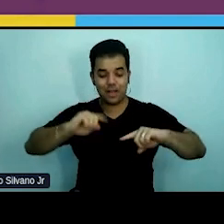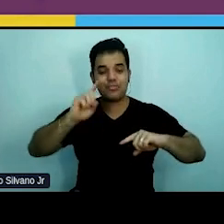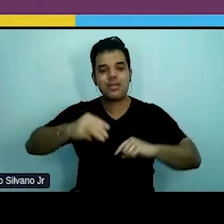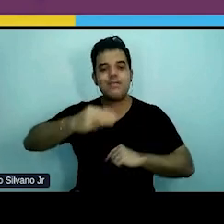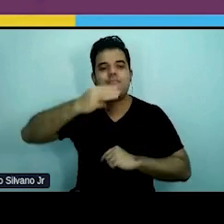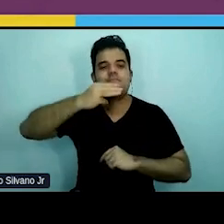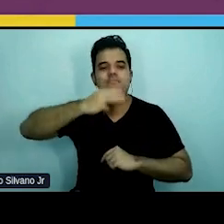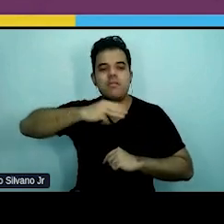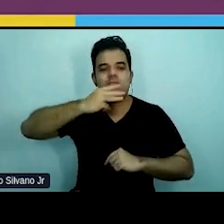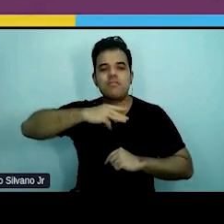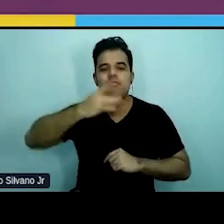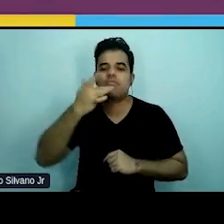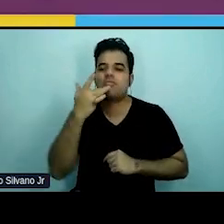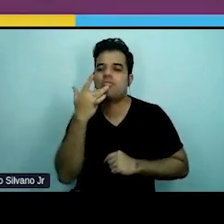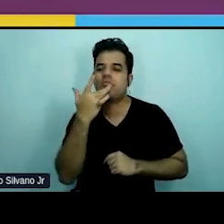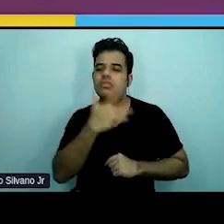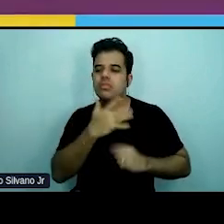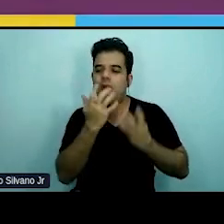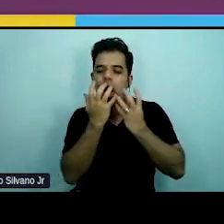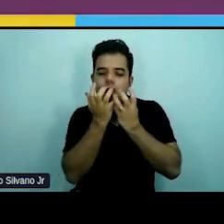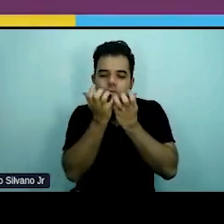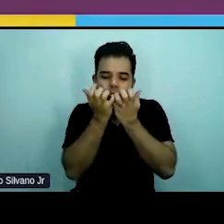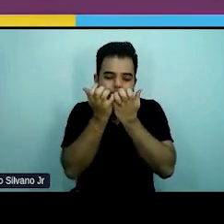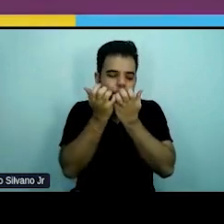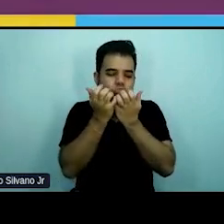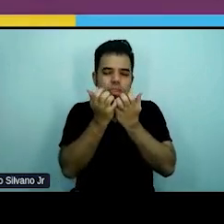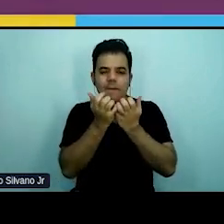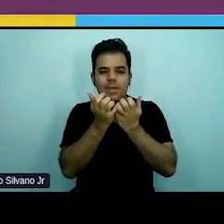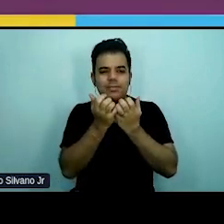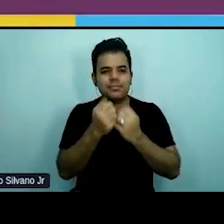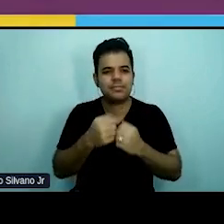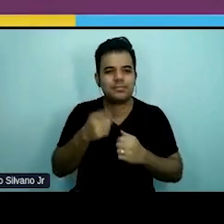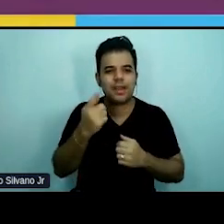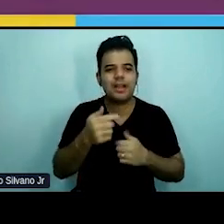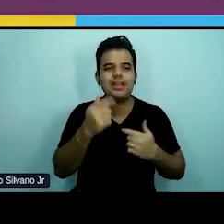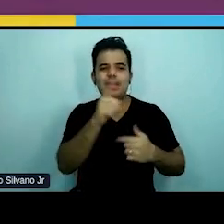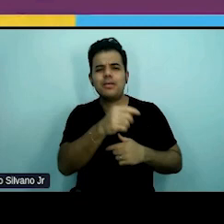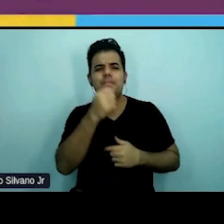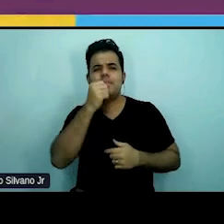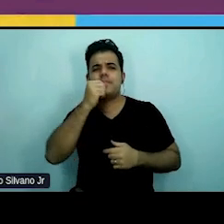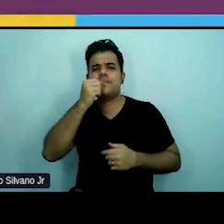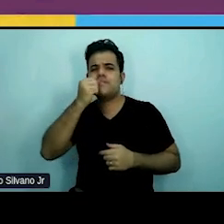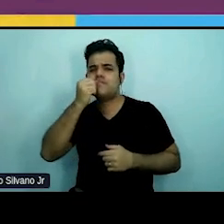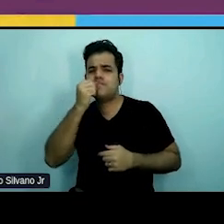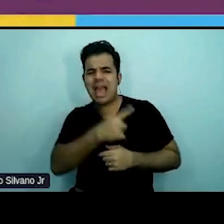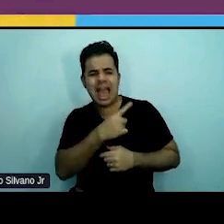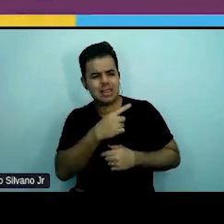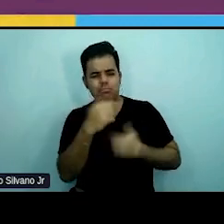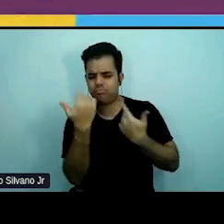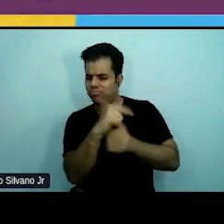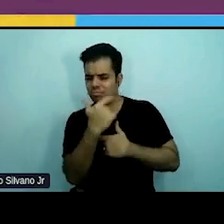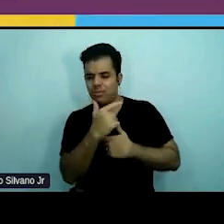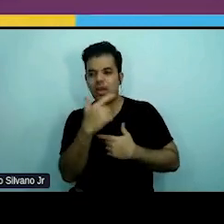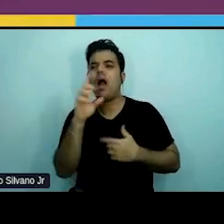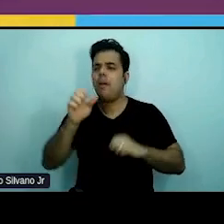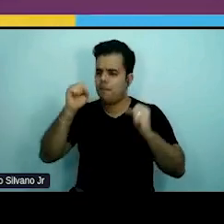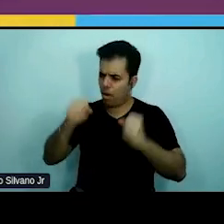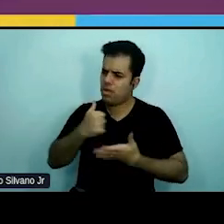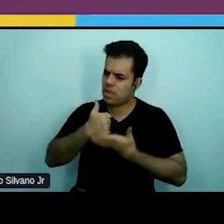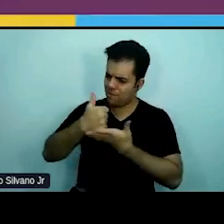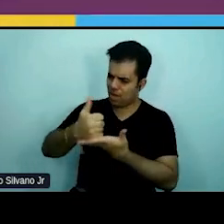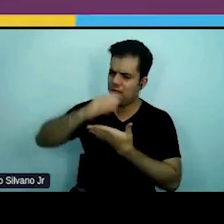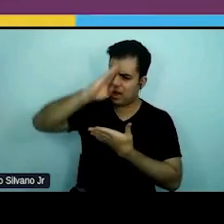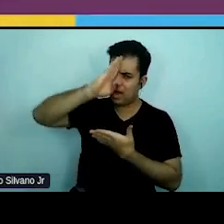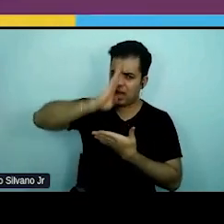segundo exemplo à fruta. Isso não tem graça, pode levar, é de graça. Ela pôs a mão